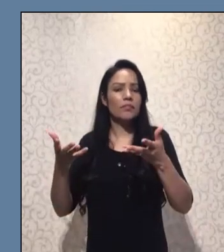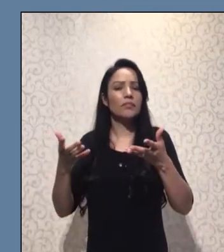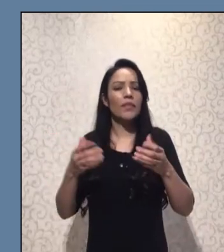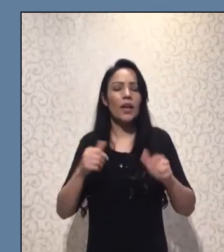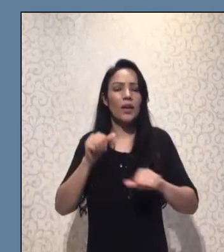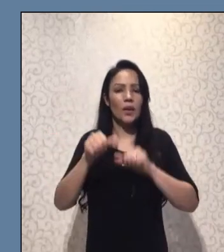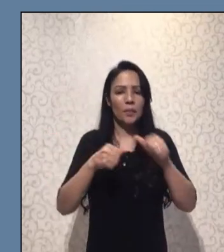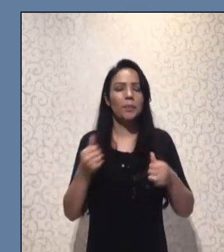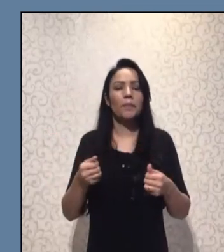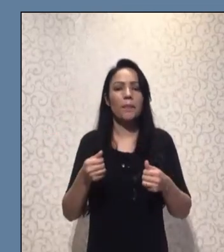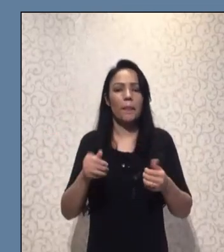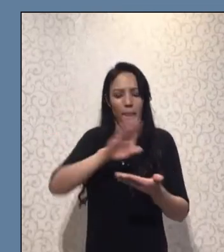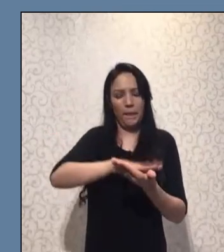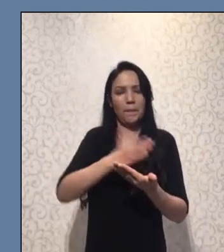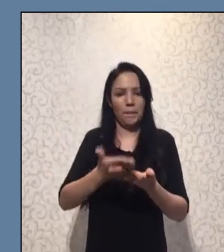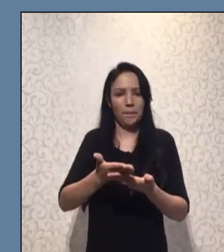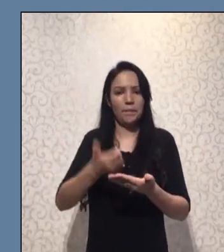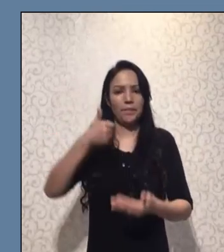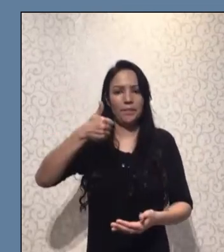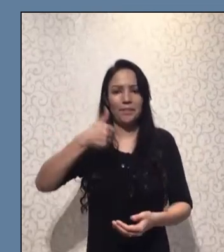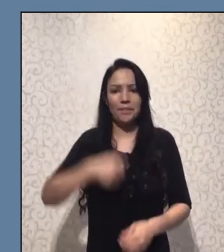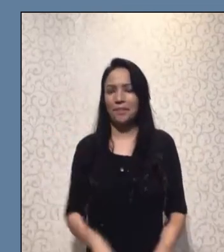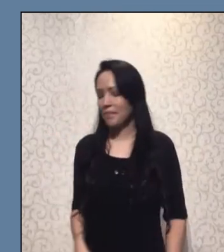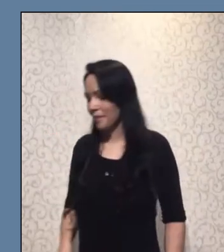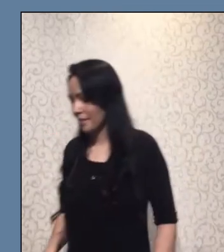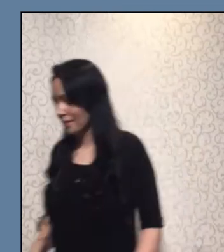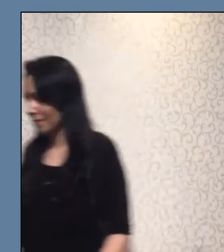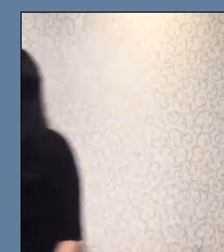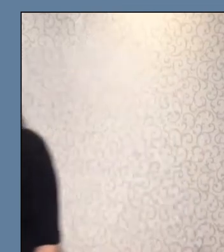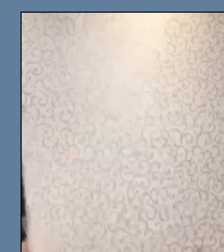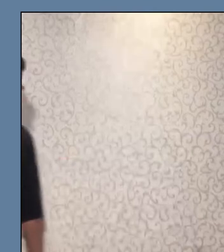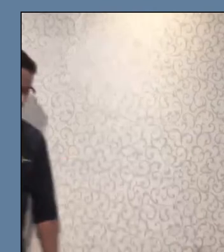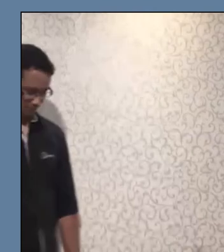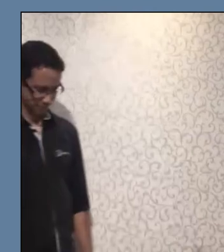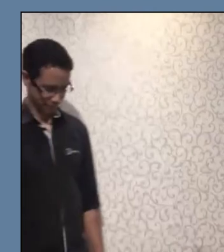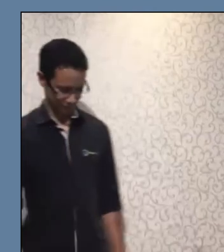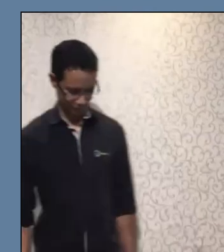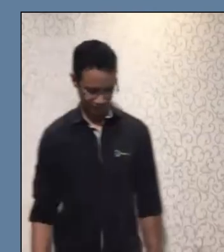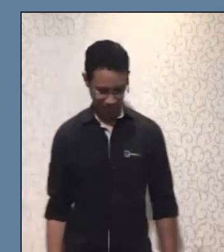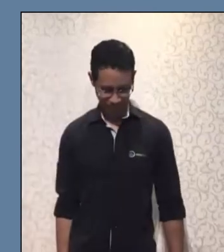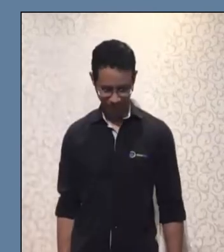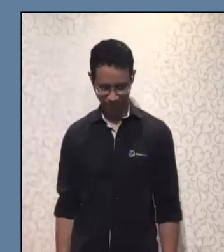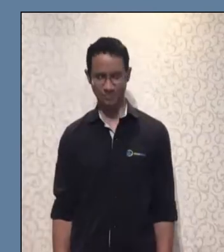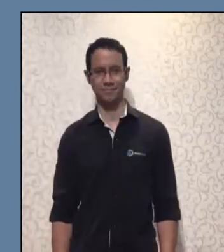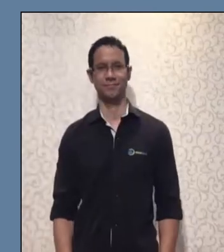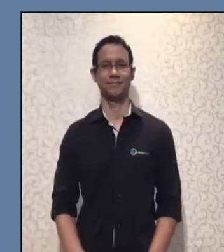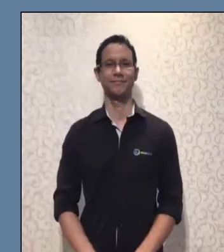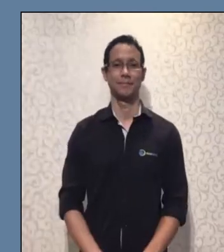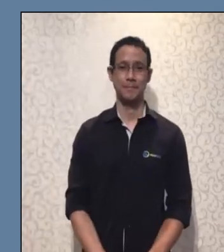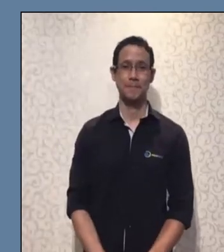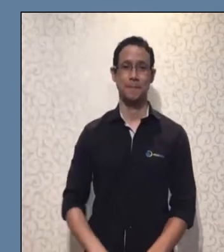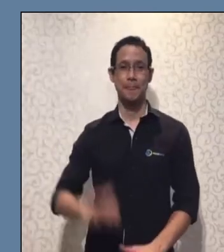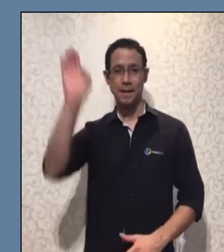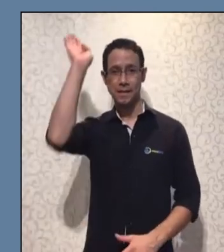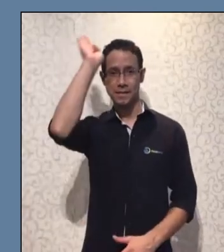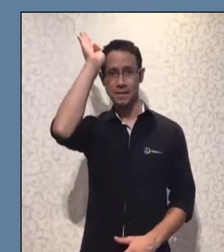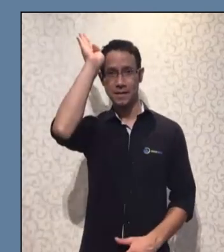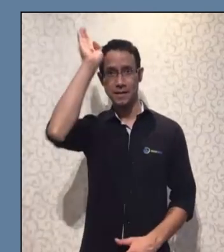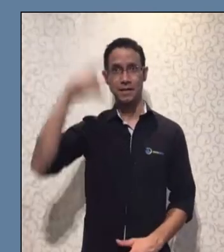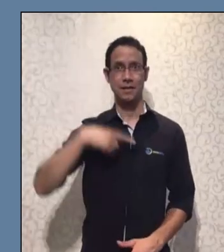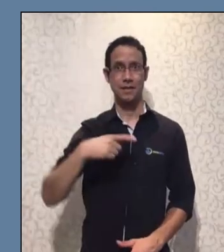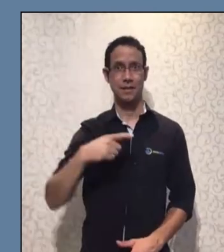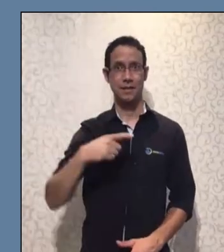similar, inclusive no contexto do fechamento, né, Solange? Acho que a gente tem tido chance pelo SESC, na parceria que temos mantido com o museu, uma